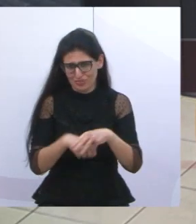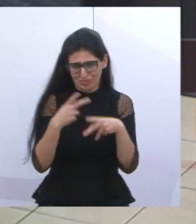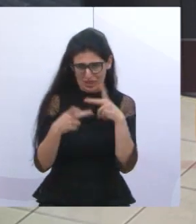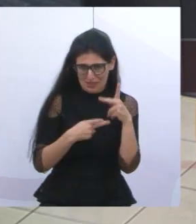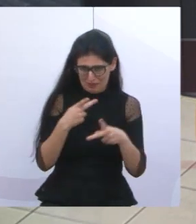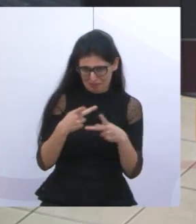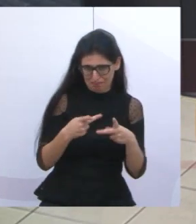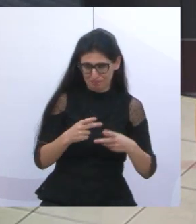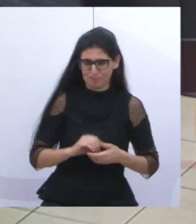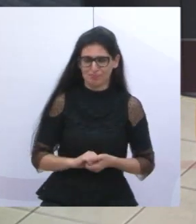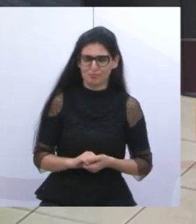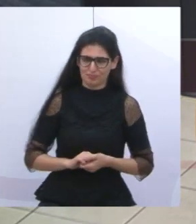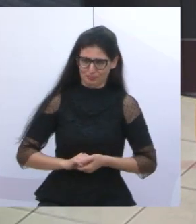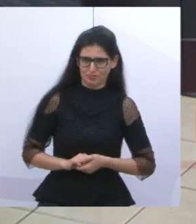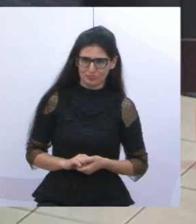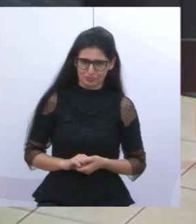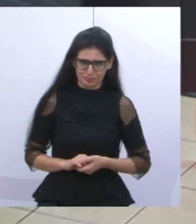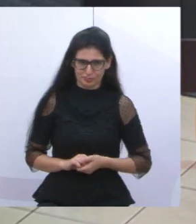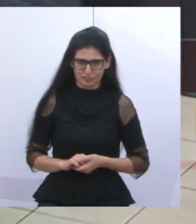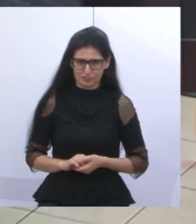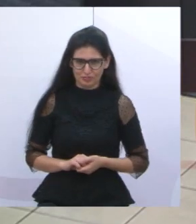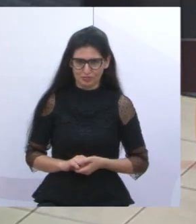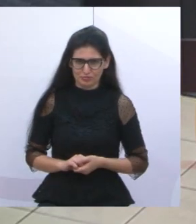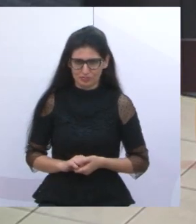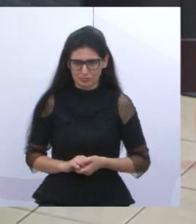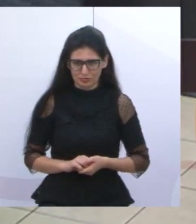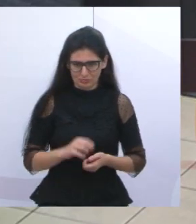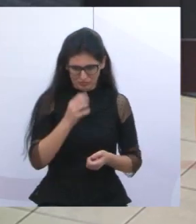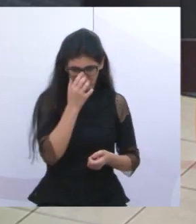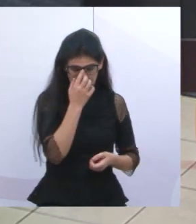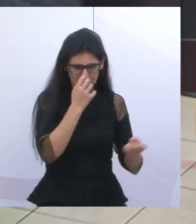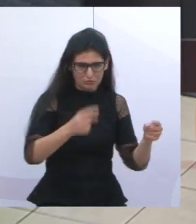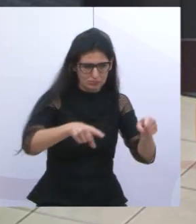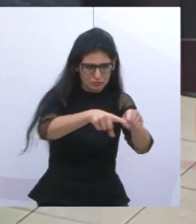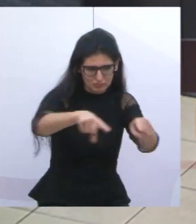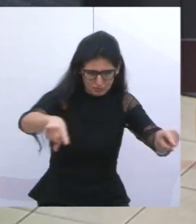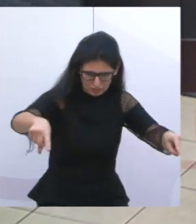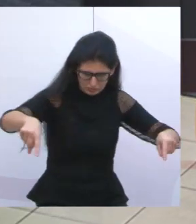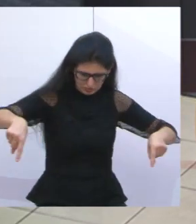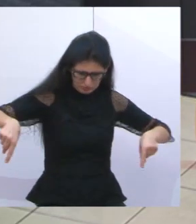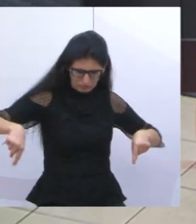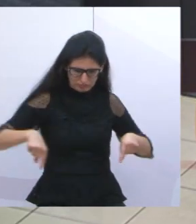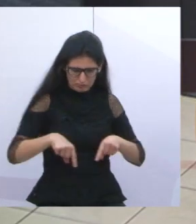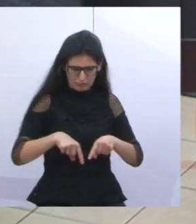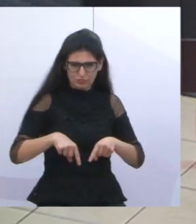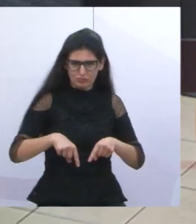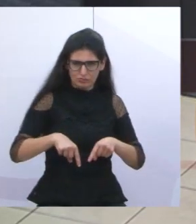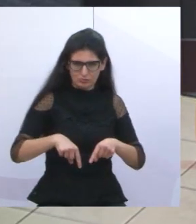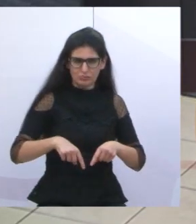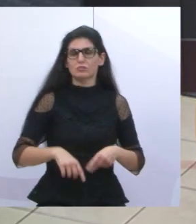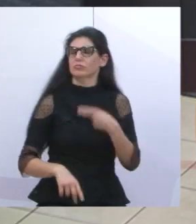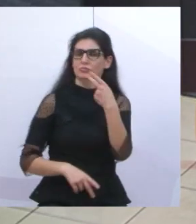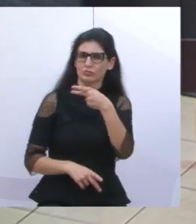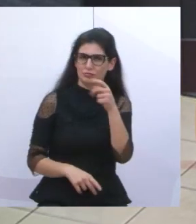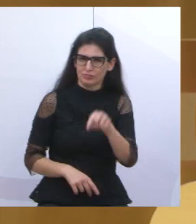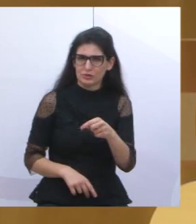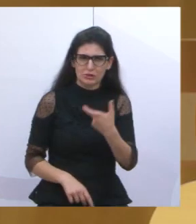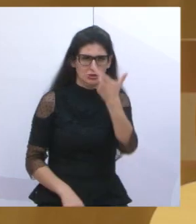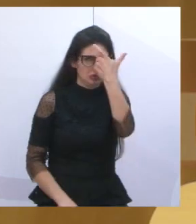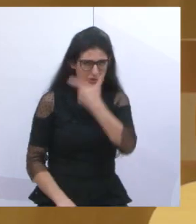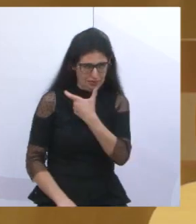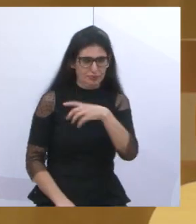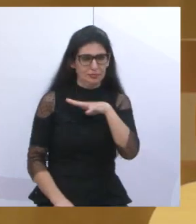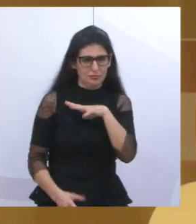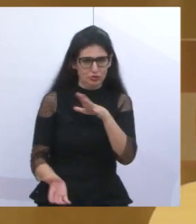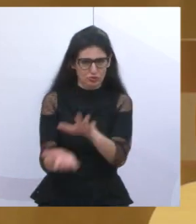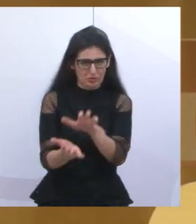Então, sobre essa questão de loteamentos que está falando aqui, é muito sério a cidade de